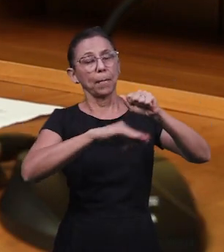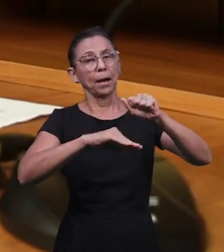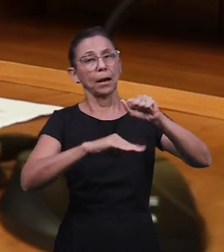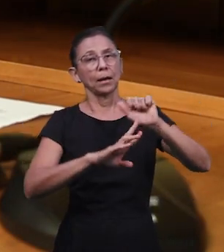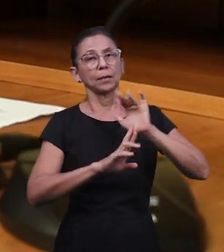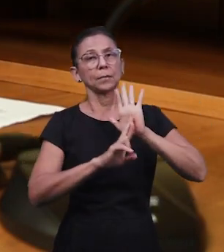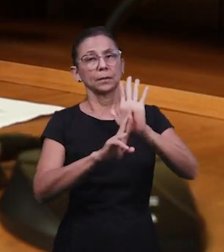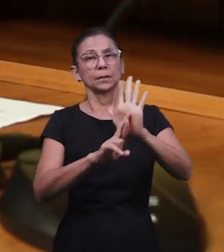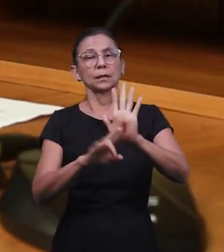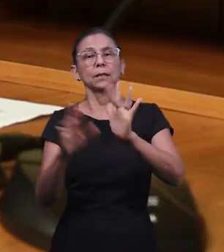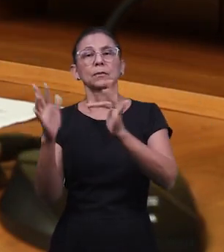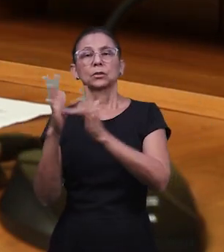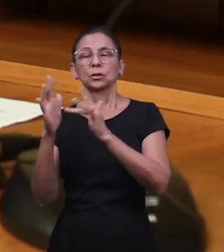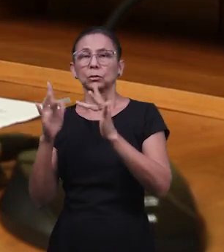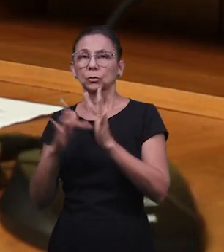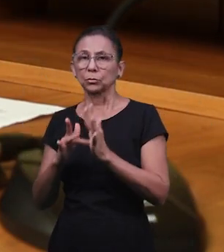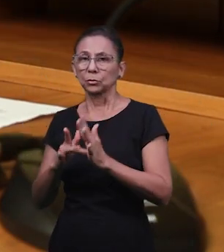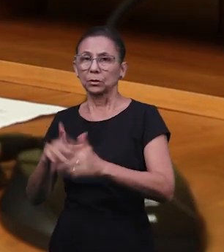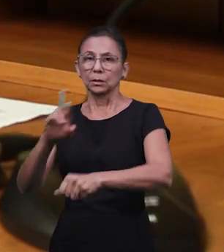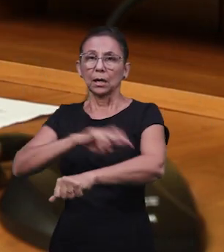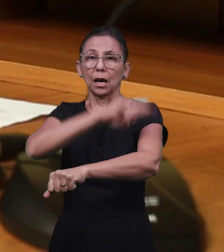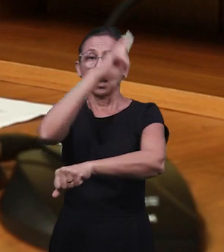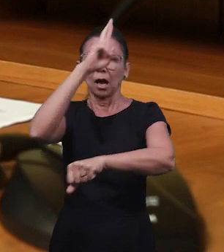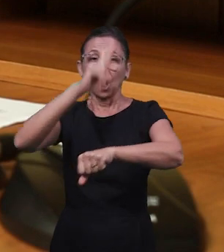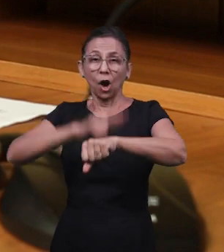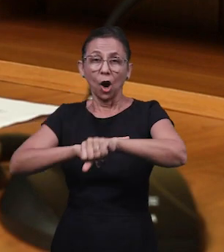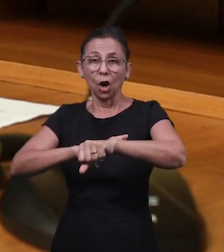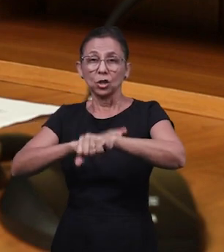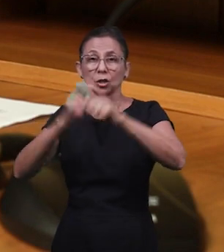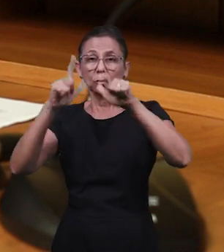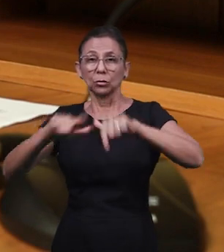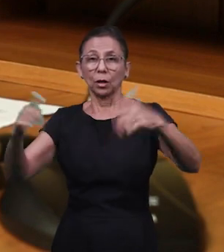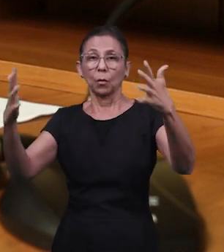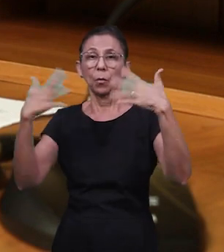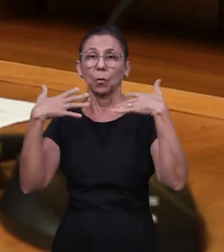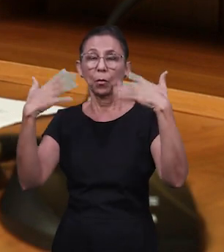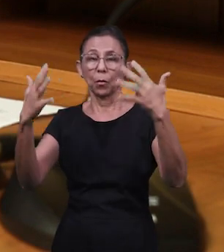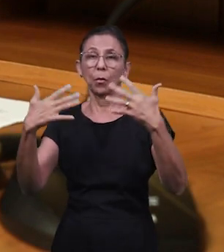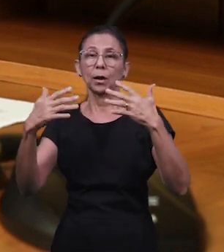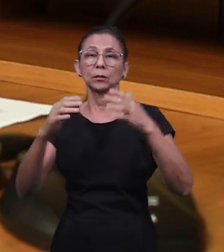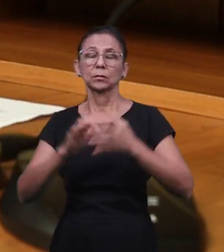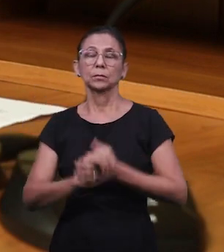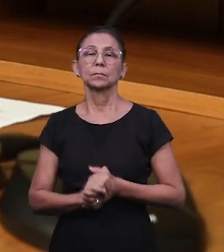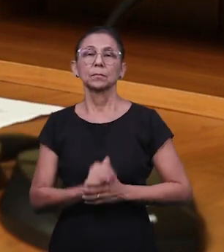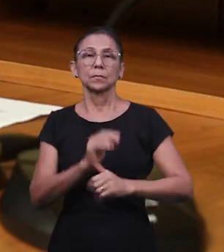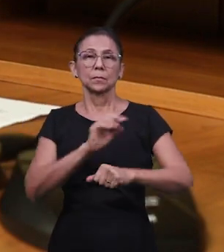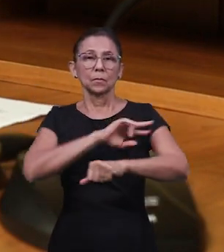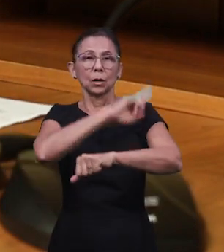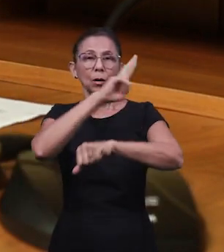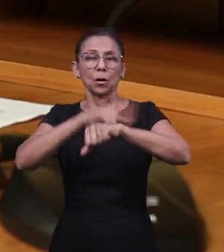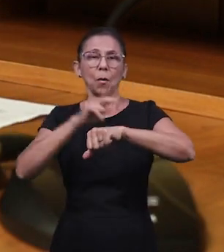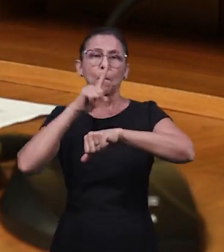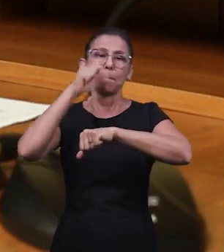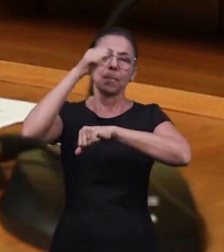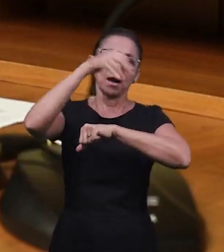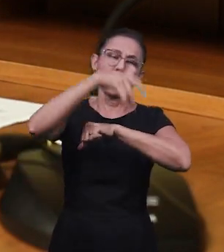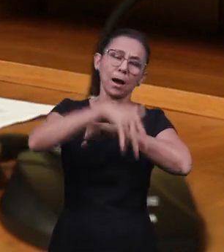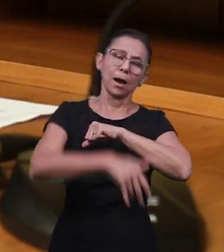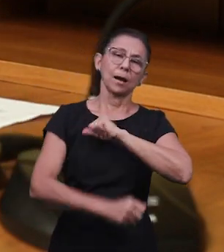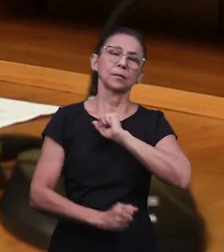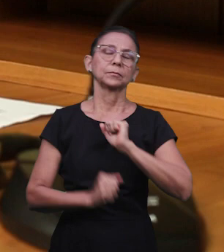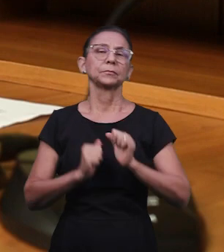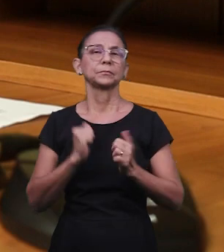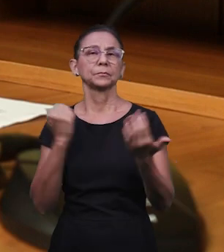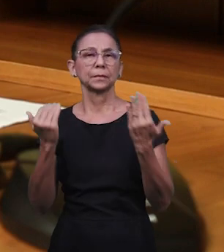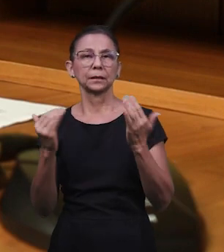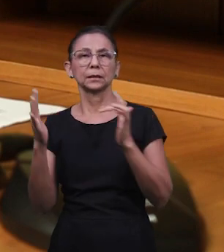né? A rocha que dava água no deserto apontava para Jesus. As codornizes que caíam vivas no meio do povo, e o